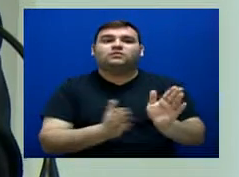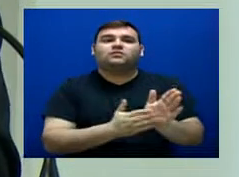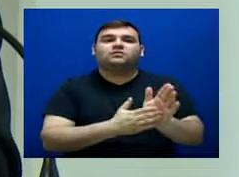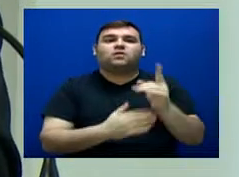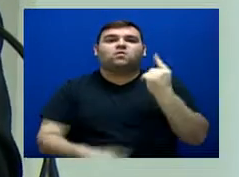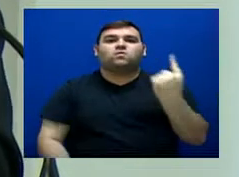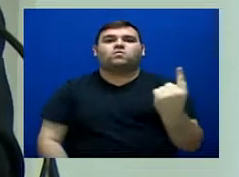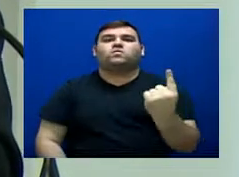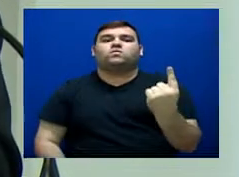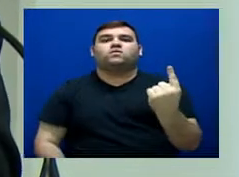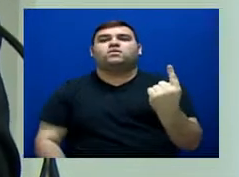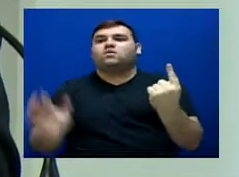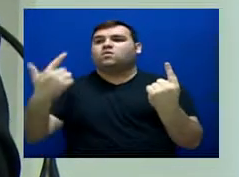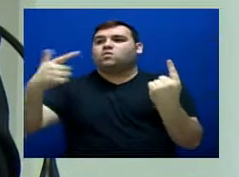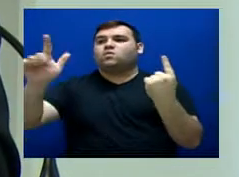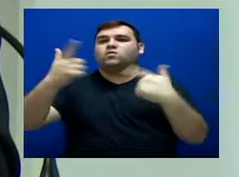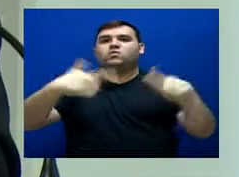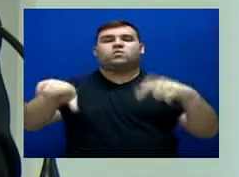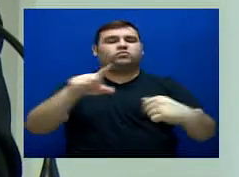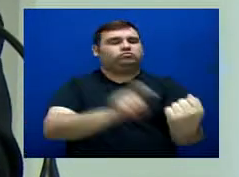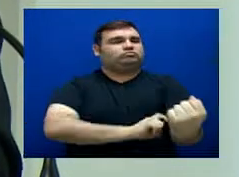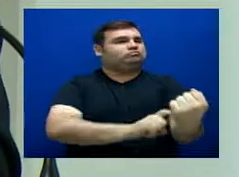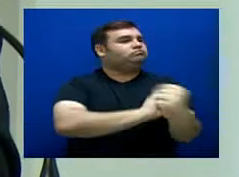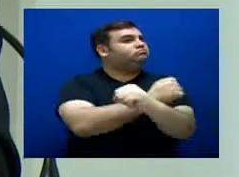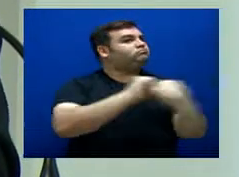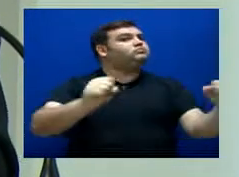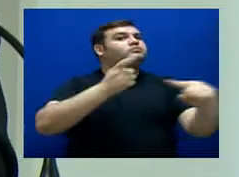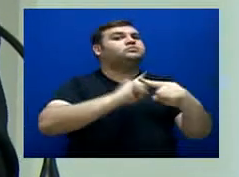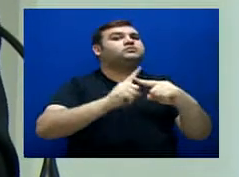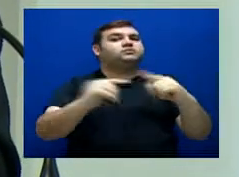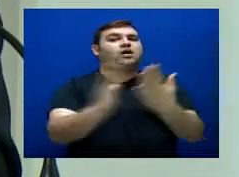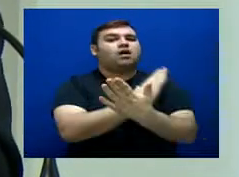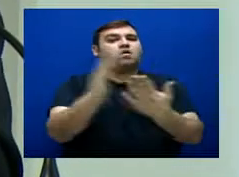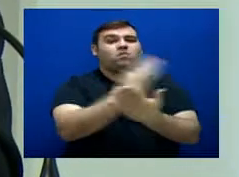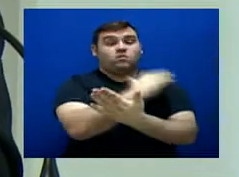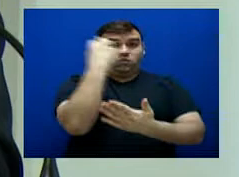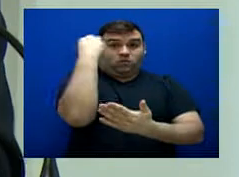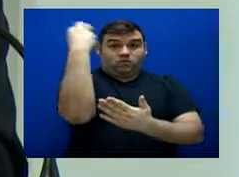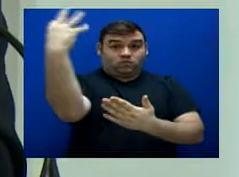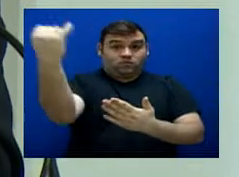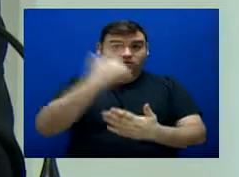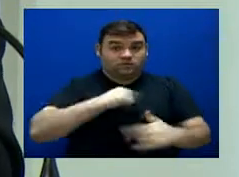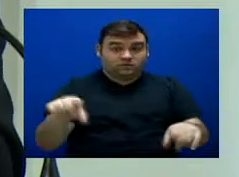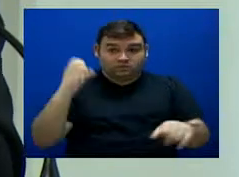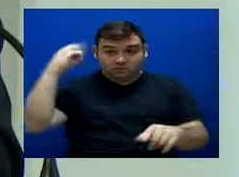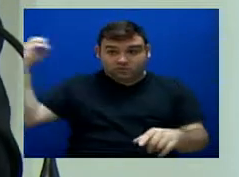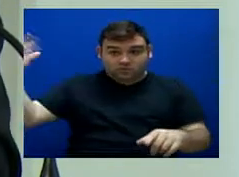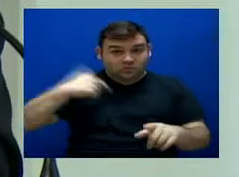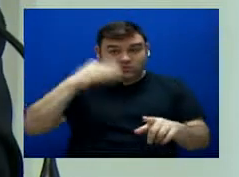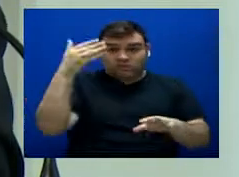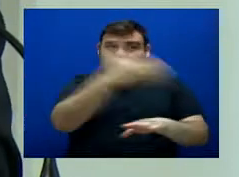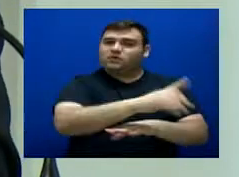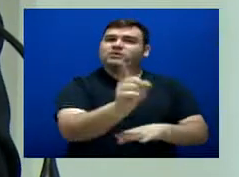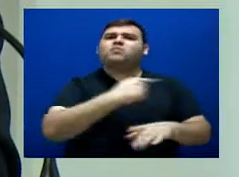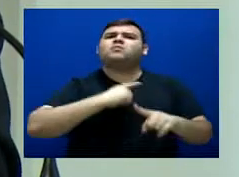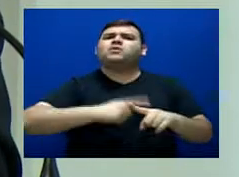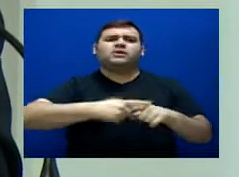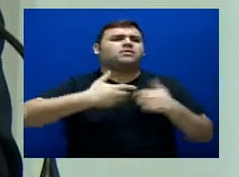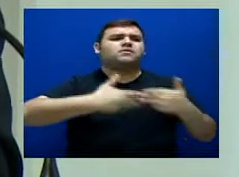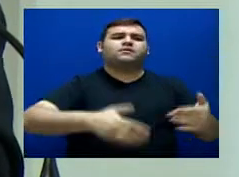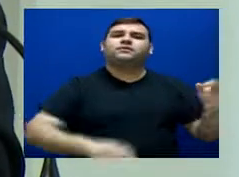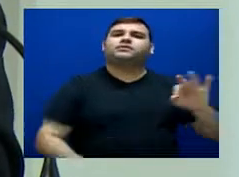lá presente, os outros vereadores se indignaram com relação de alguns que estavam viajando, e lá não foram porque não foram sequer